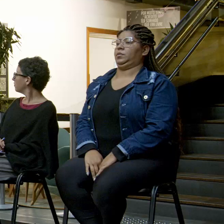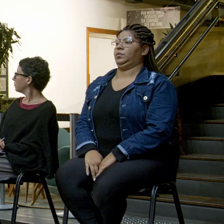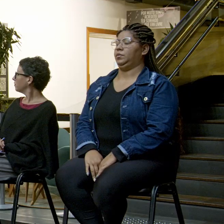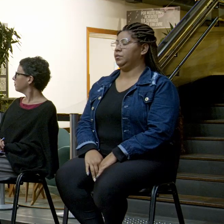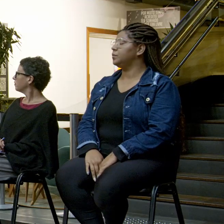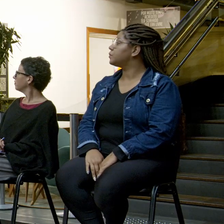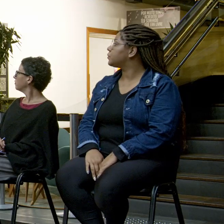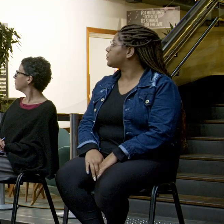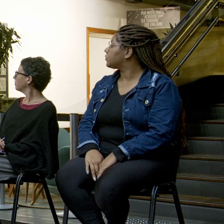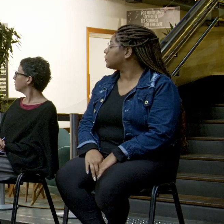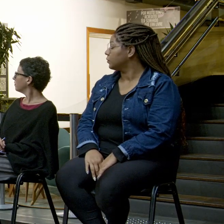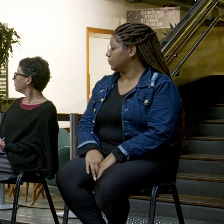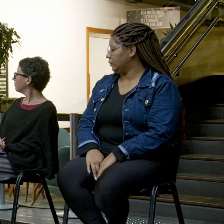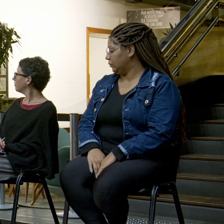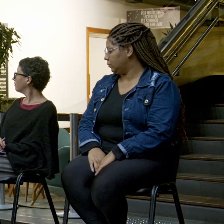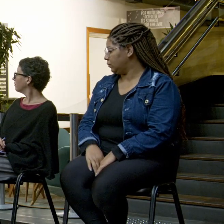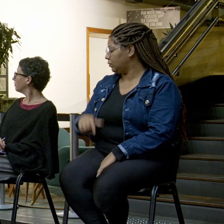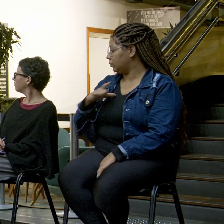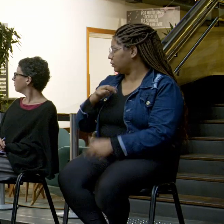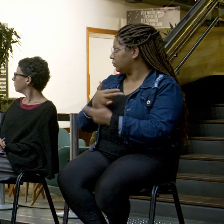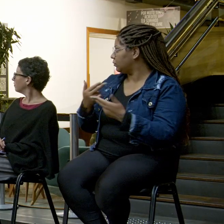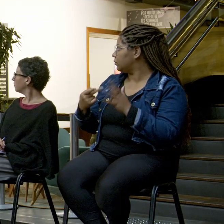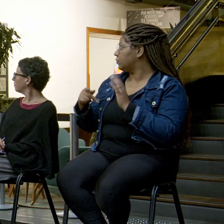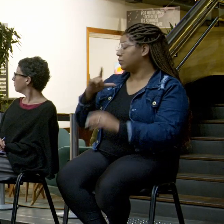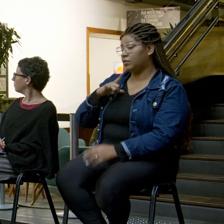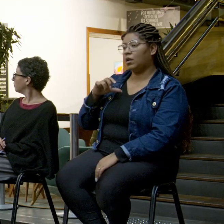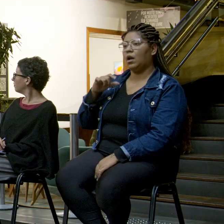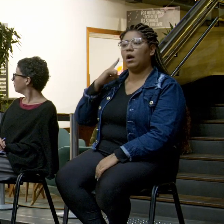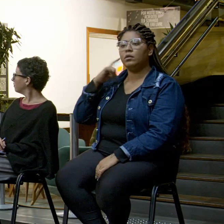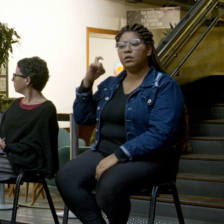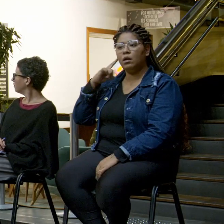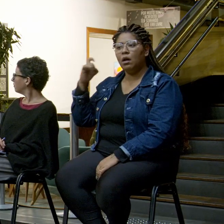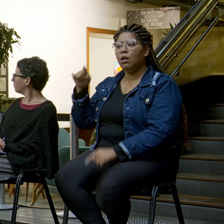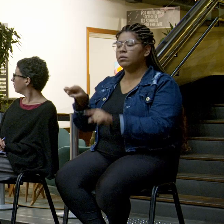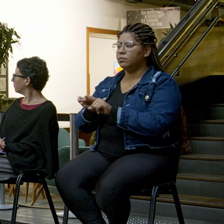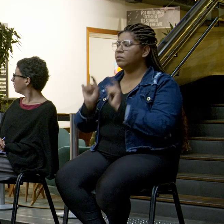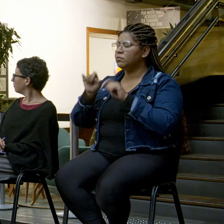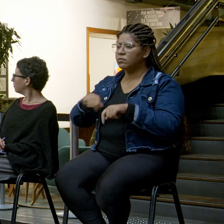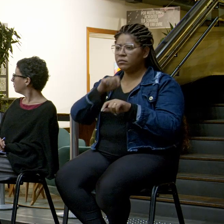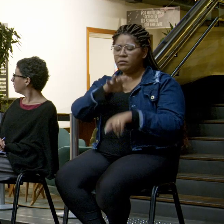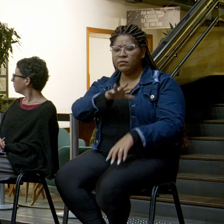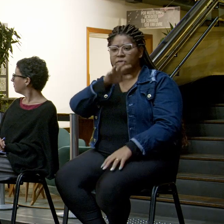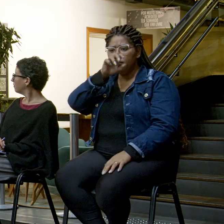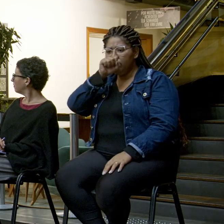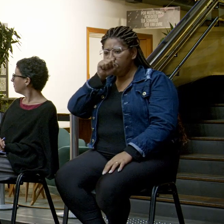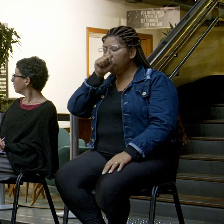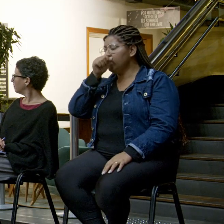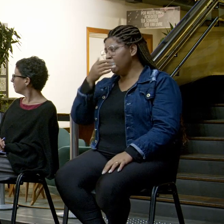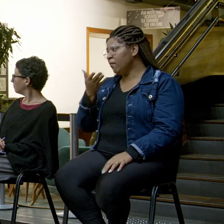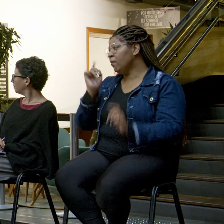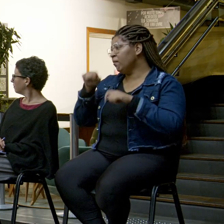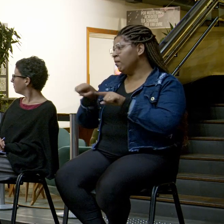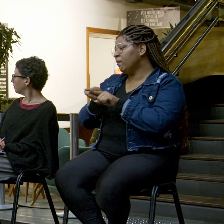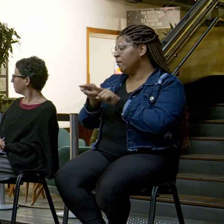E era uma instalação que tinha som também, e imagino que devia ter cheiro, o que eu acho que deve ser uma...